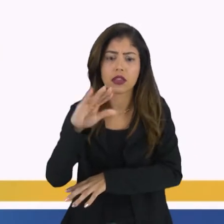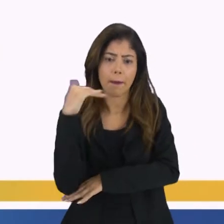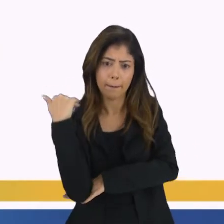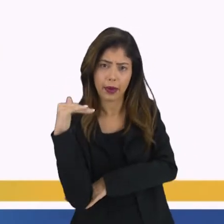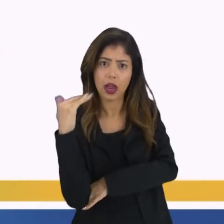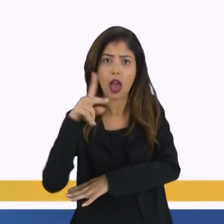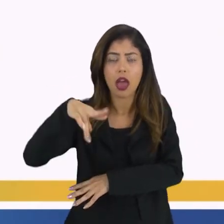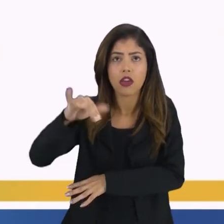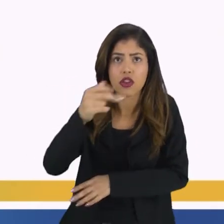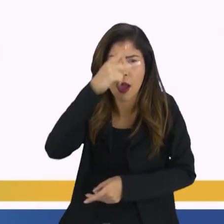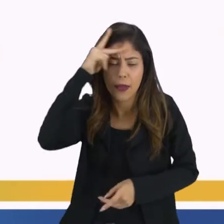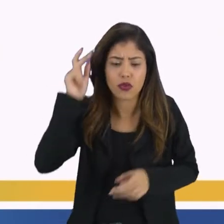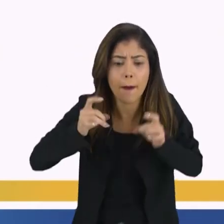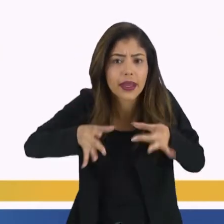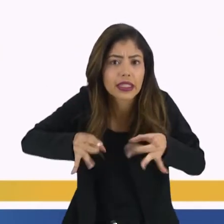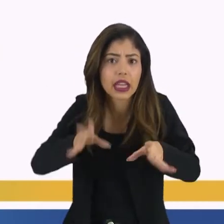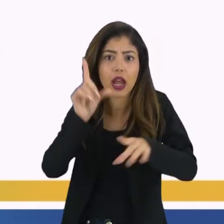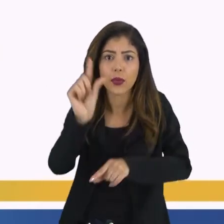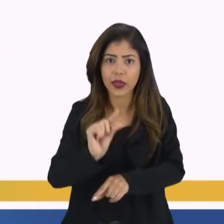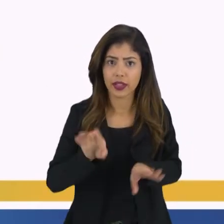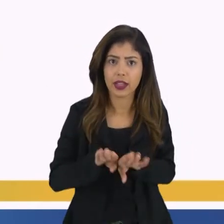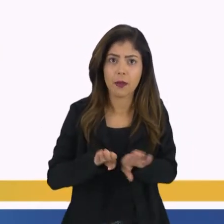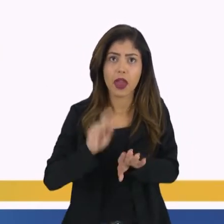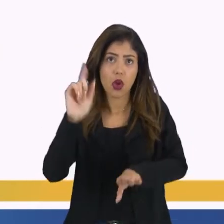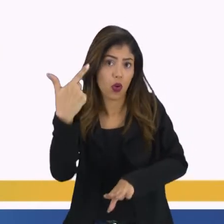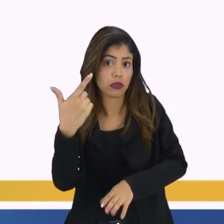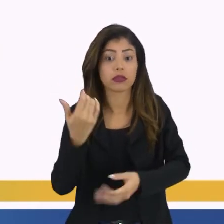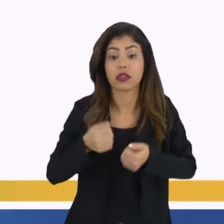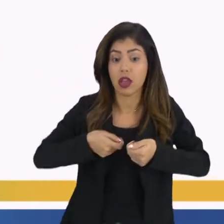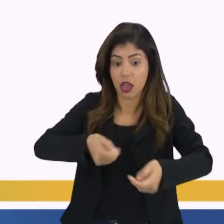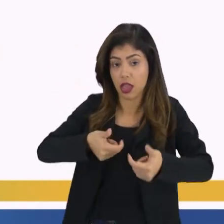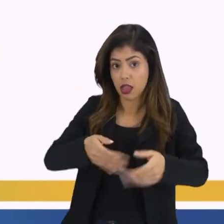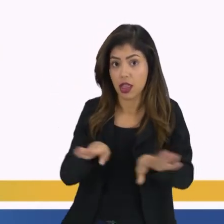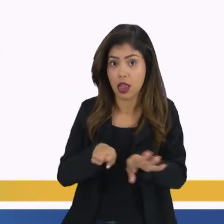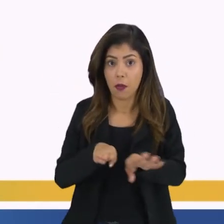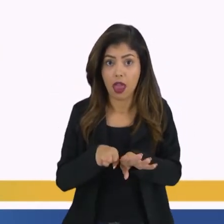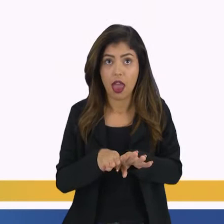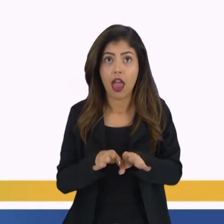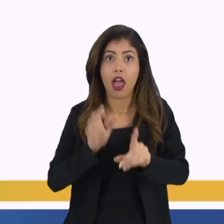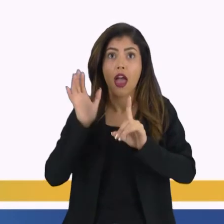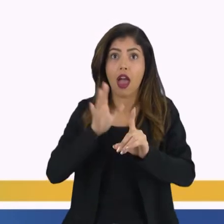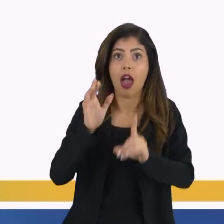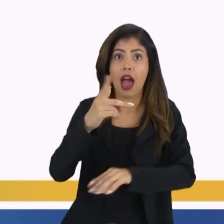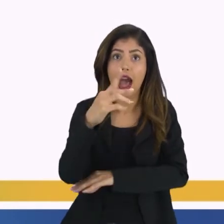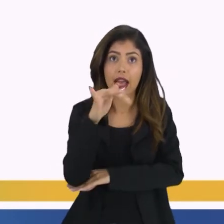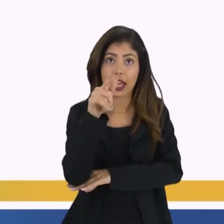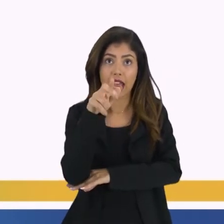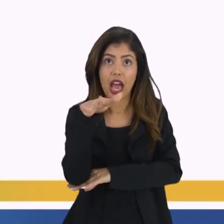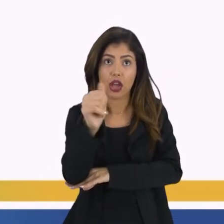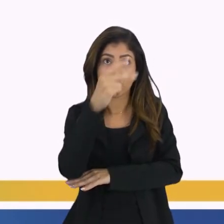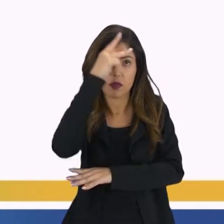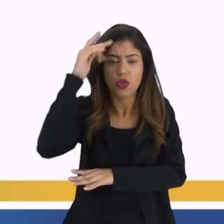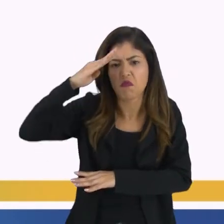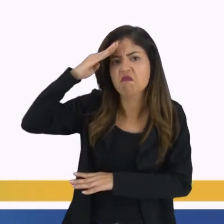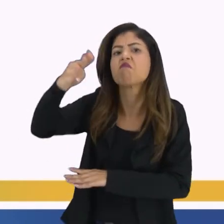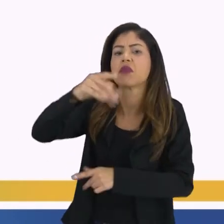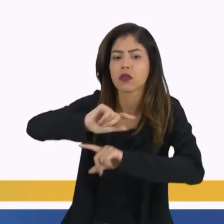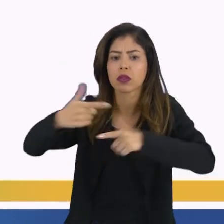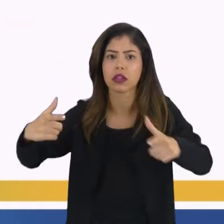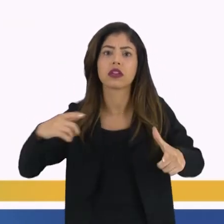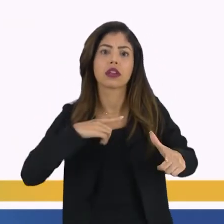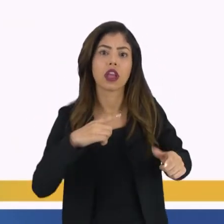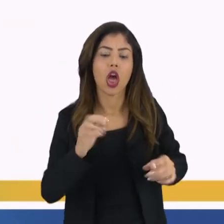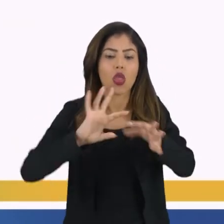por pequenos comerciantes, funcionários públicos e outros servidores, que são dependentes e agregados dos fatores dos grandes privilegiados. Então, todo